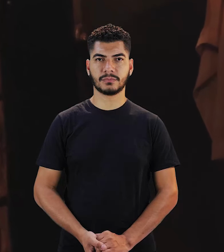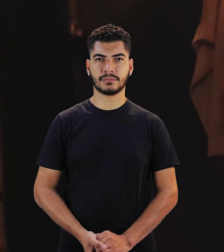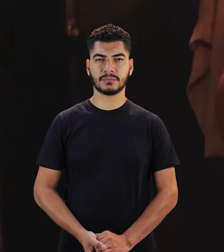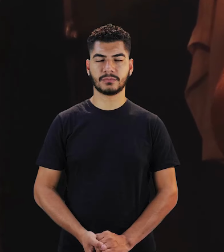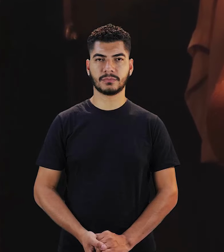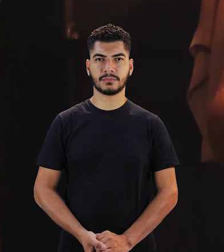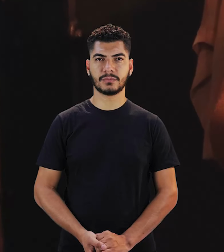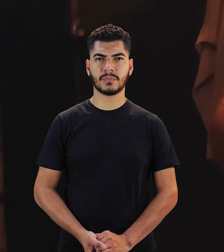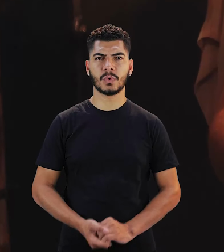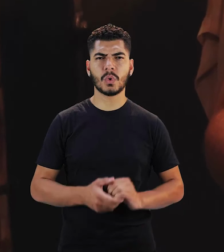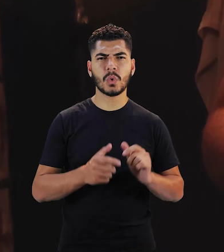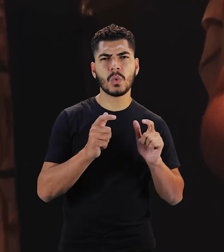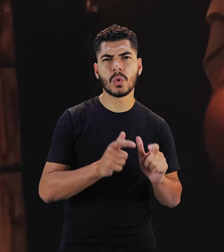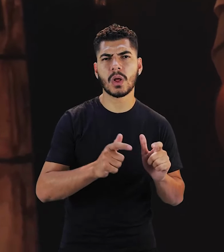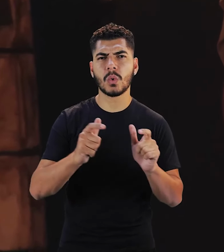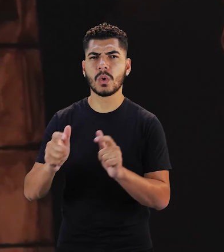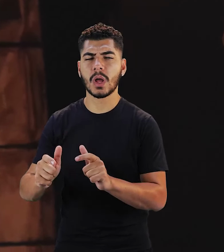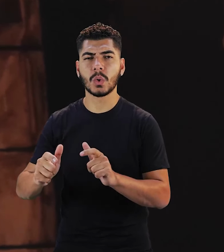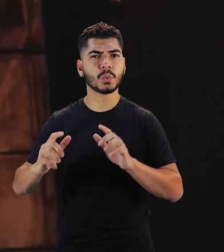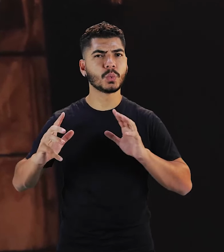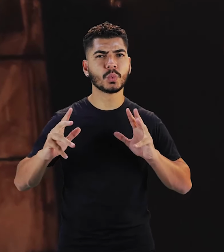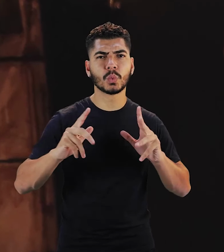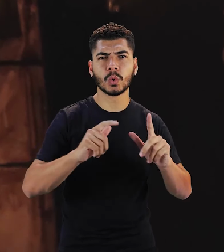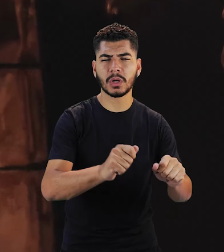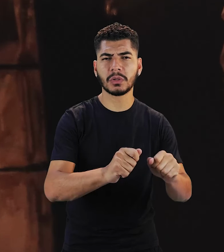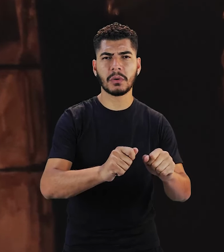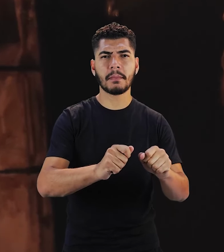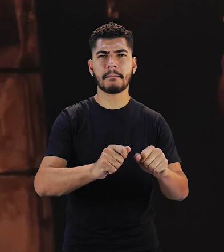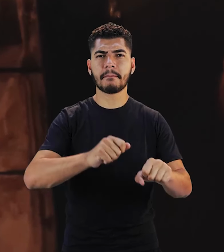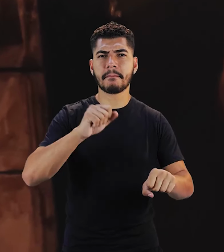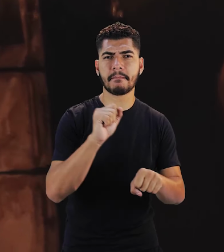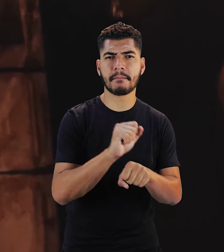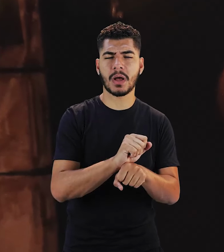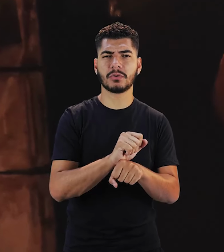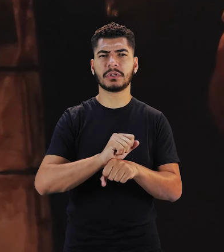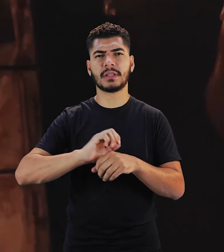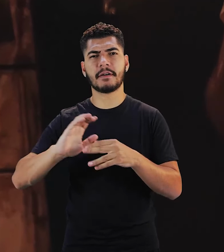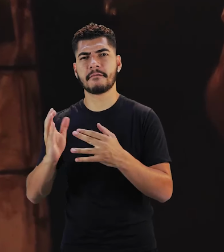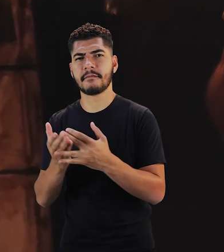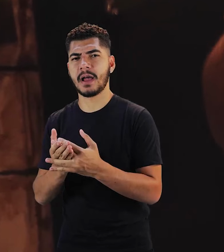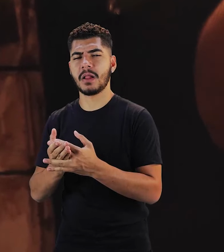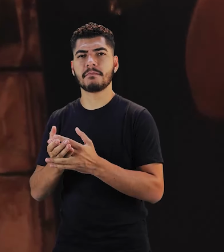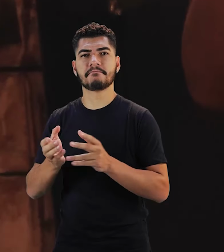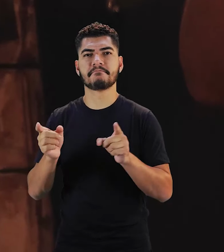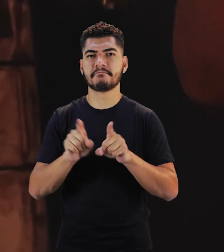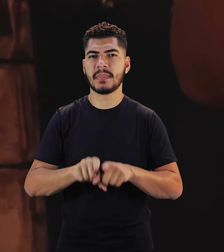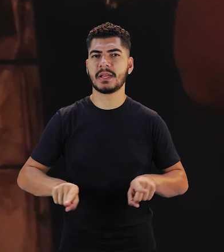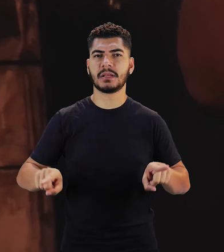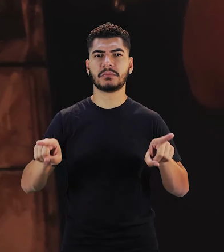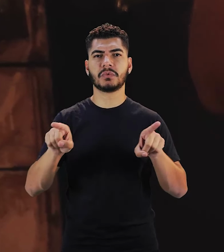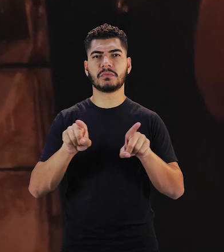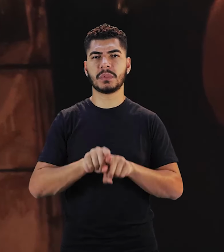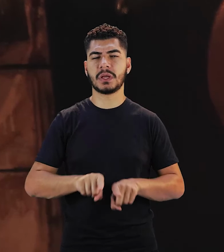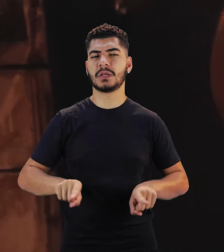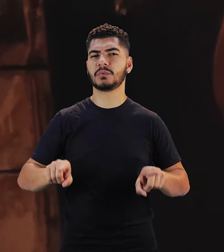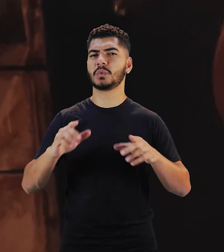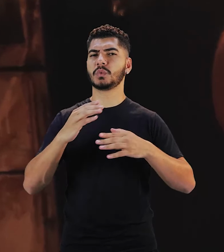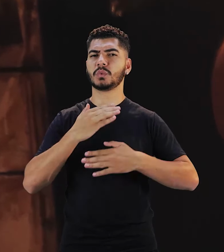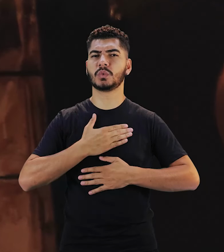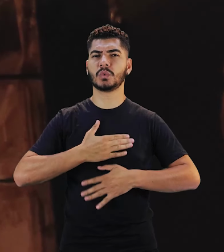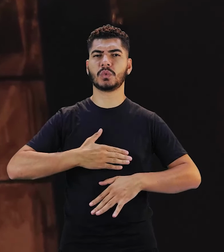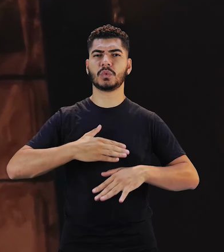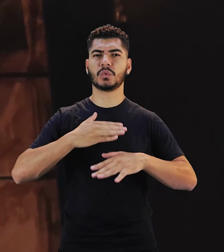Em todo lugar era a mesma pausa, mesmo intervalo solene, sempre o mesmo sossegar que se seguia